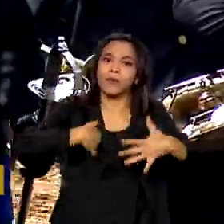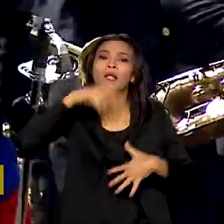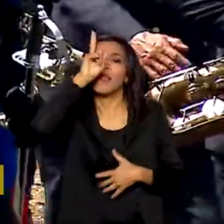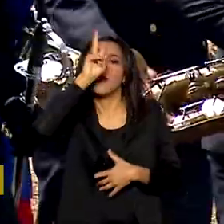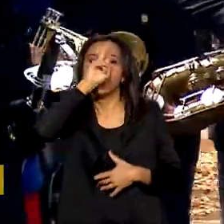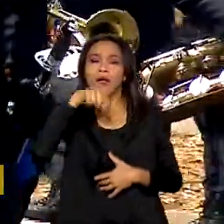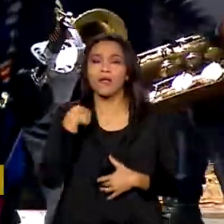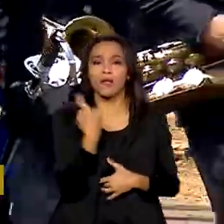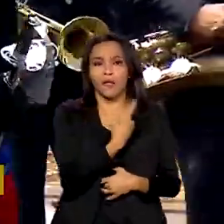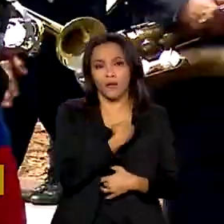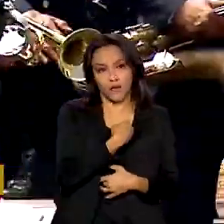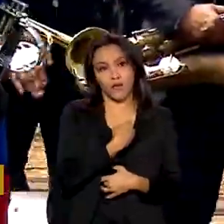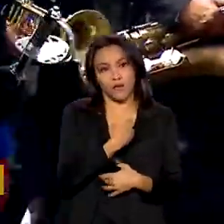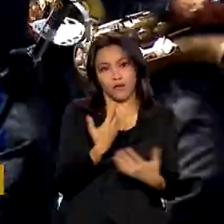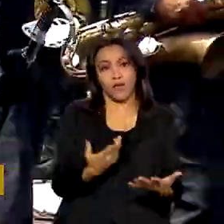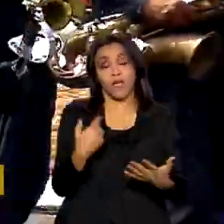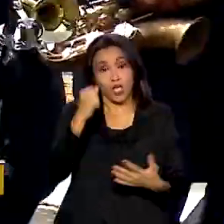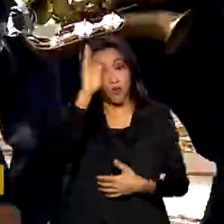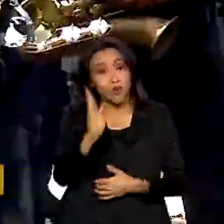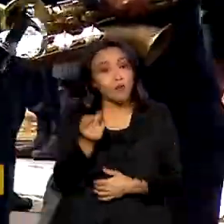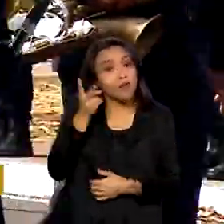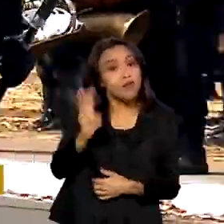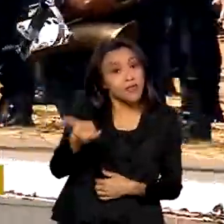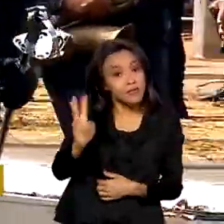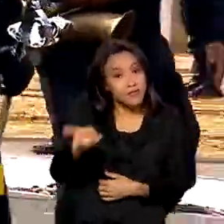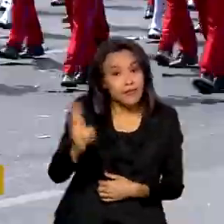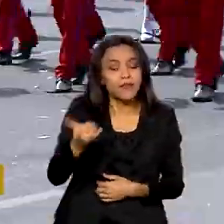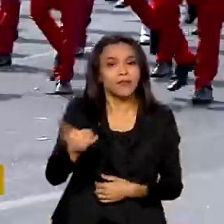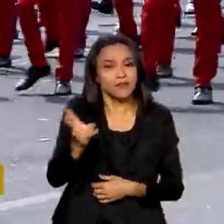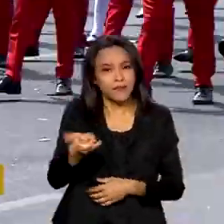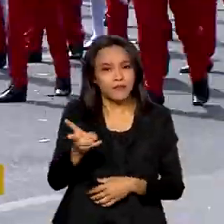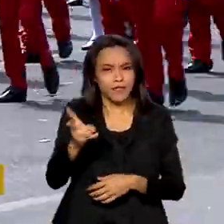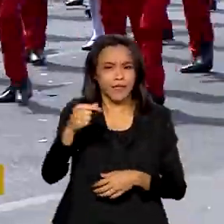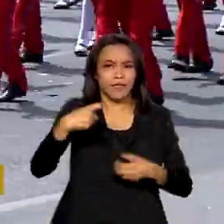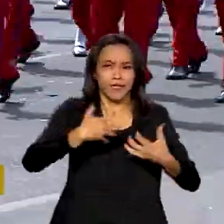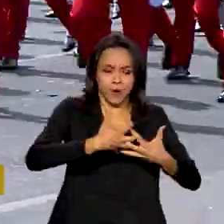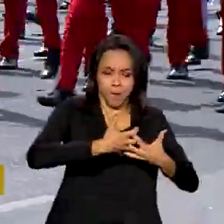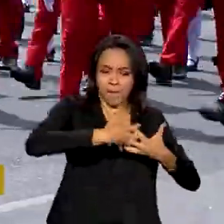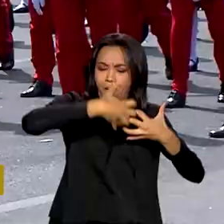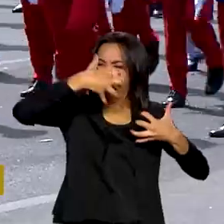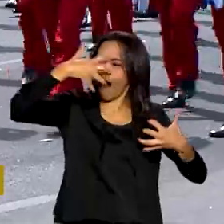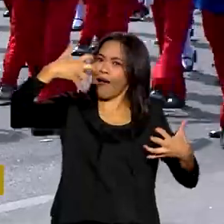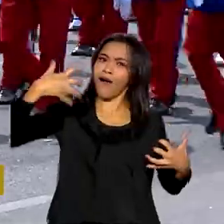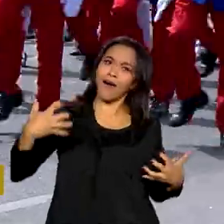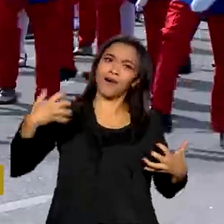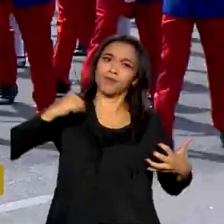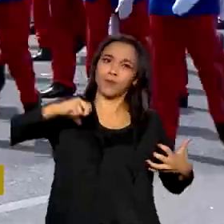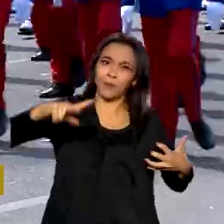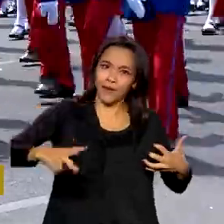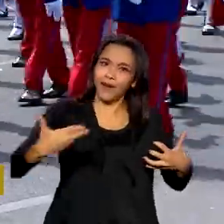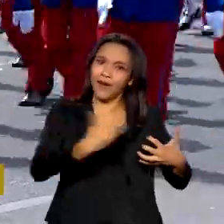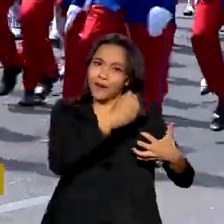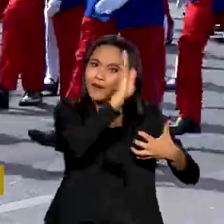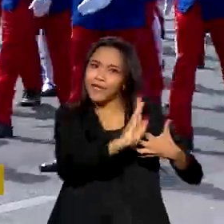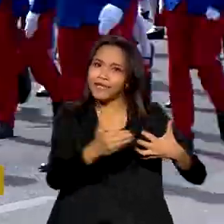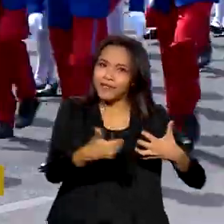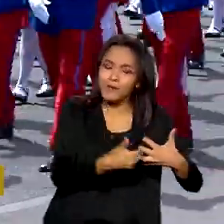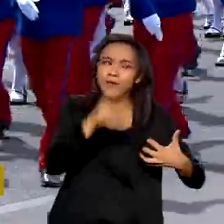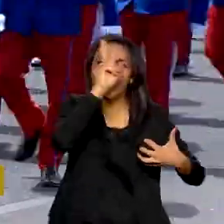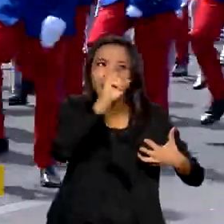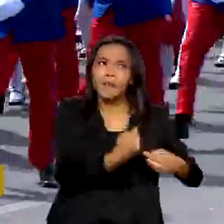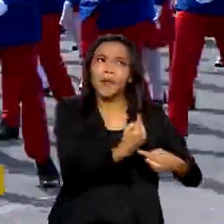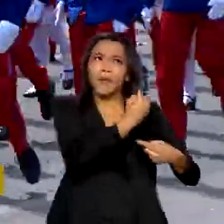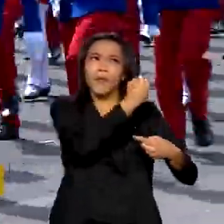Brasil manteve durante todo esse tempo, né, a partir da sua independência, a integridade territorial. Então a gente relembra desde as